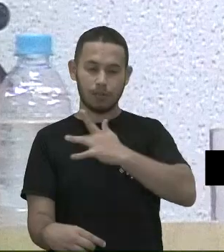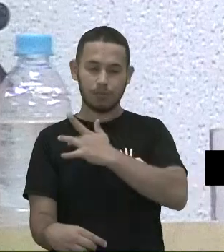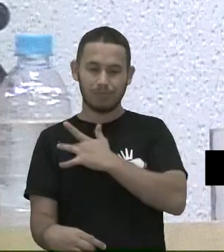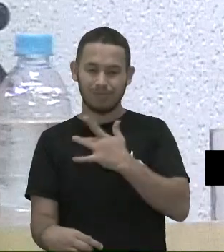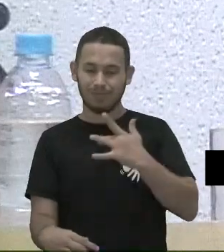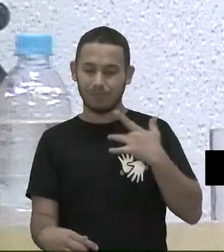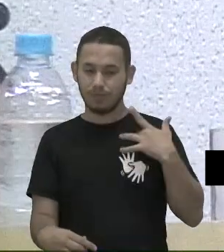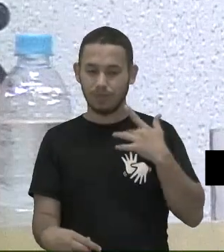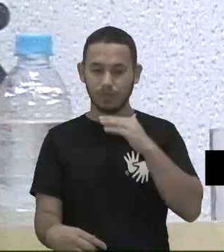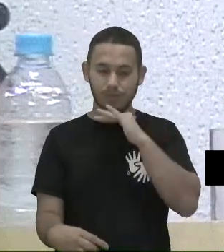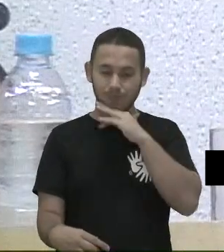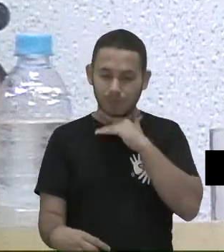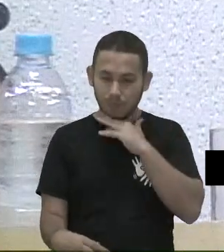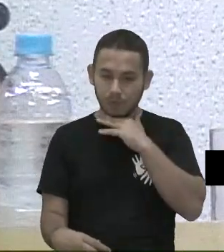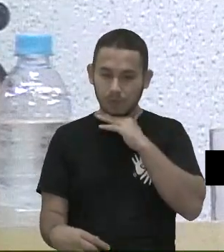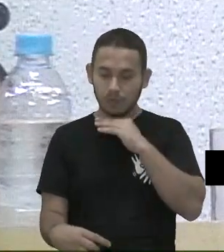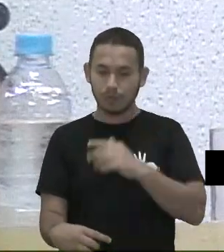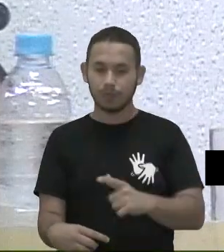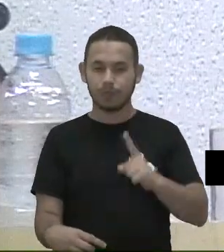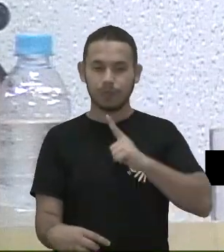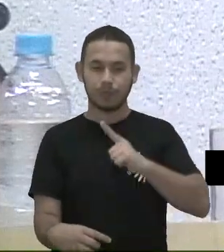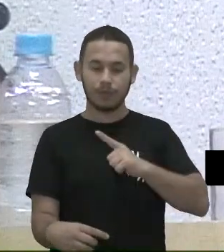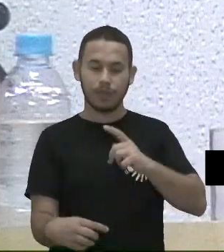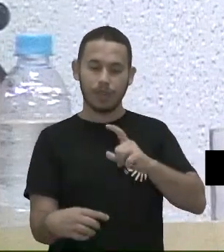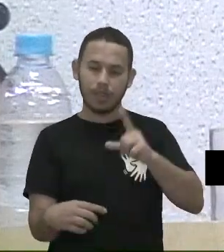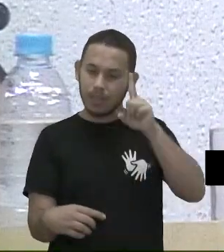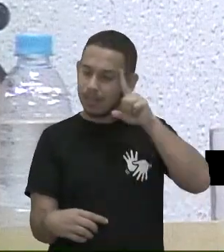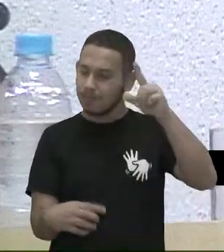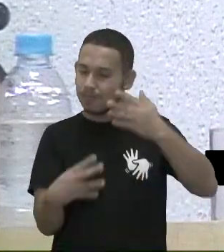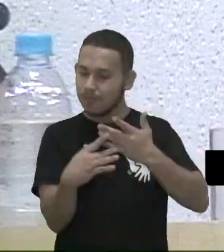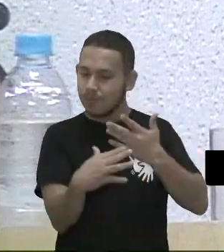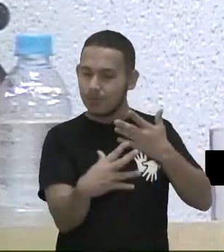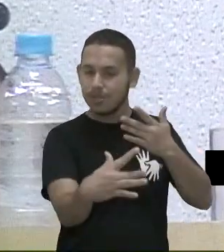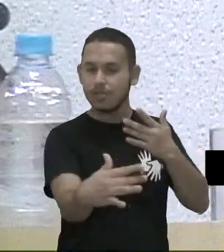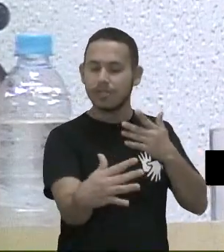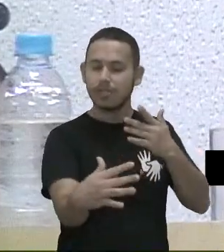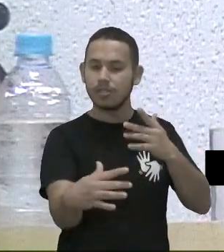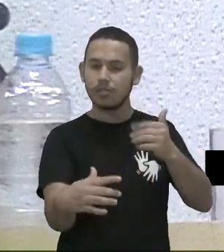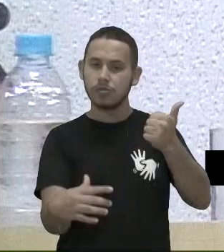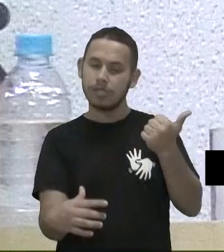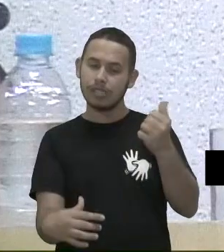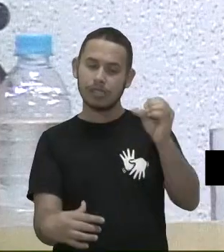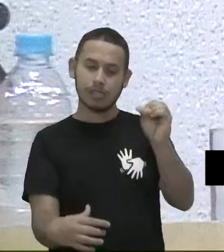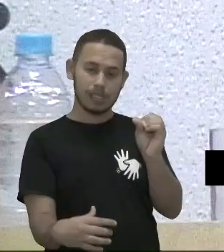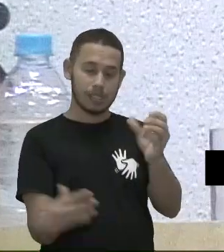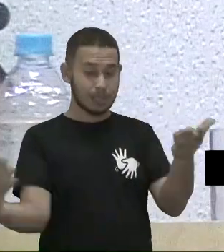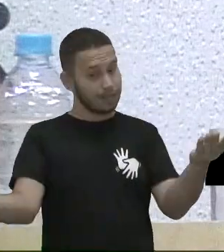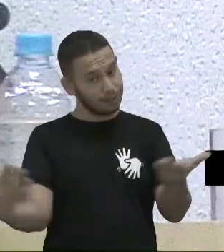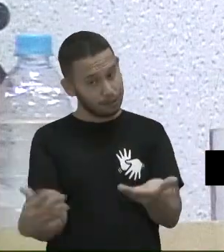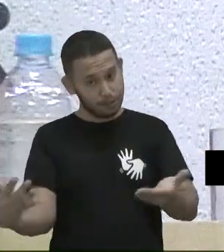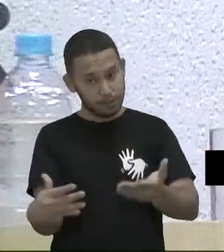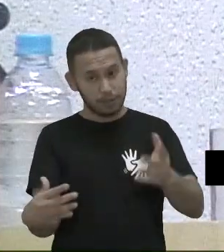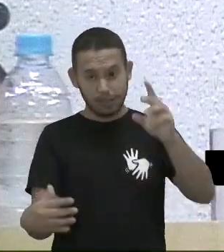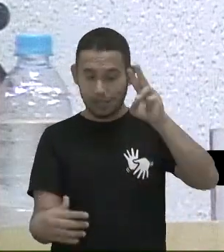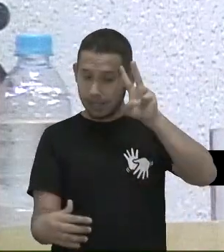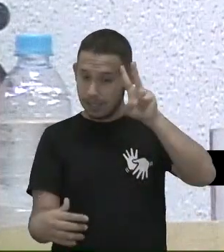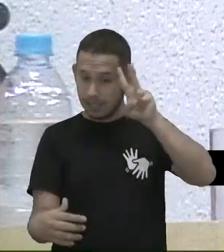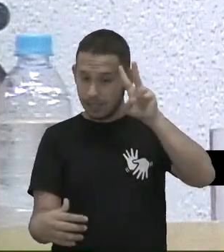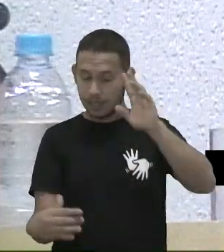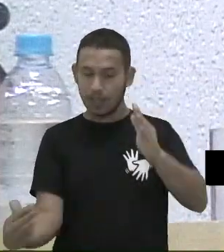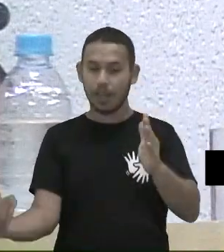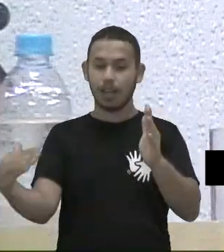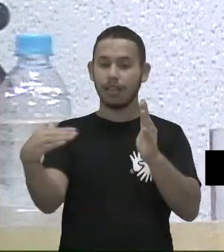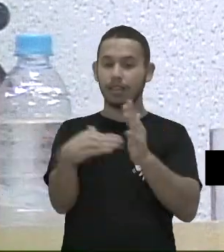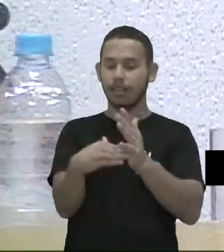um atestado de alguns dias, do dia 16 do 10, que é logo hoje no dia da CPI, até o